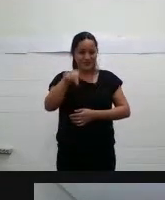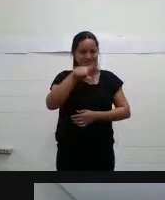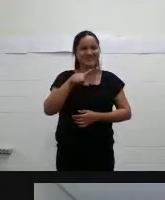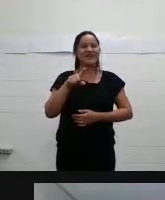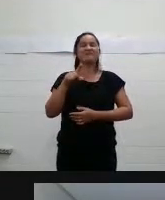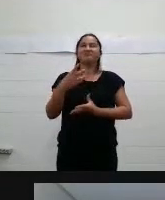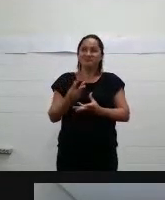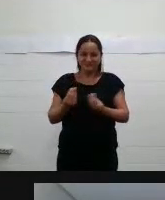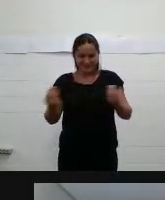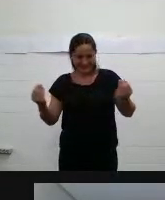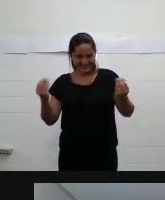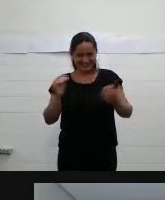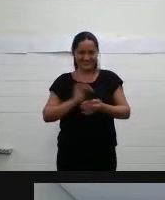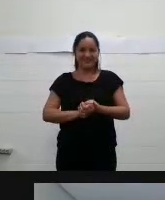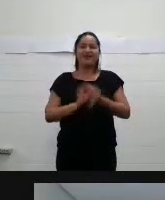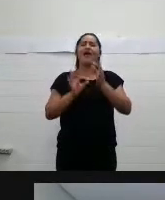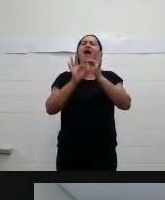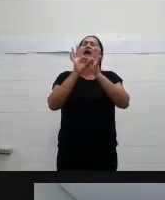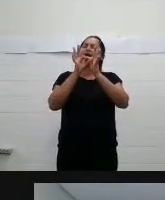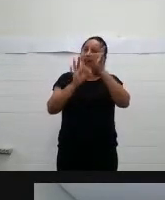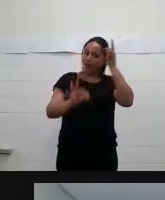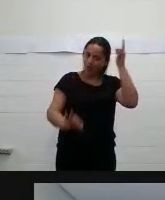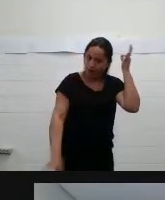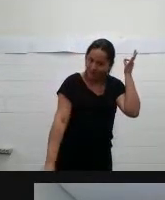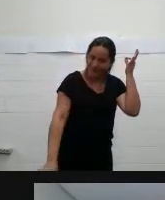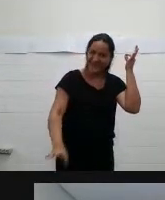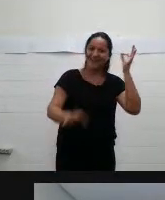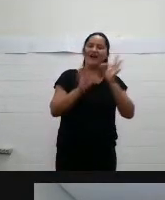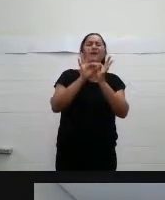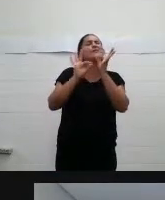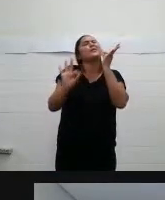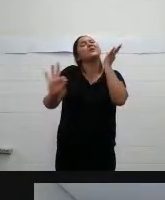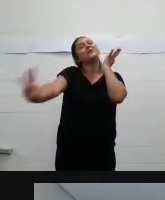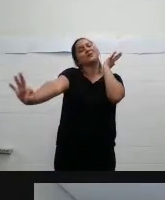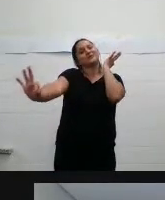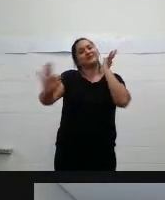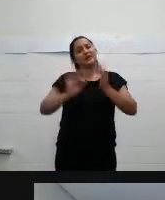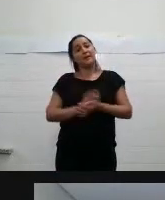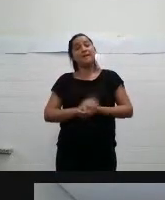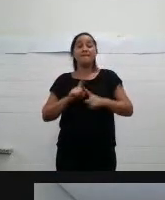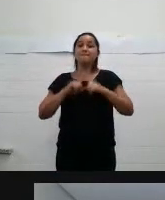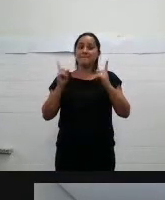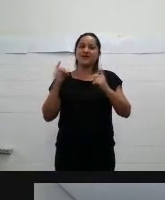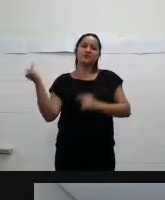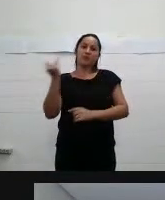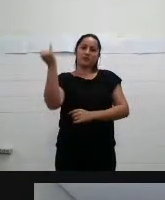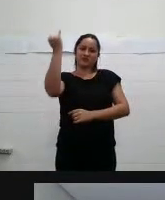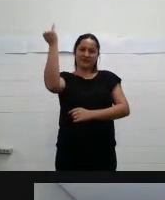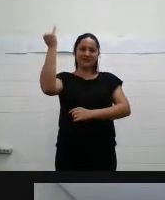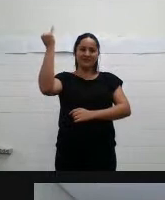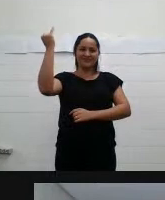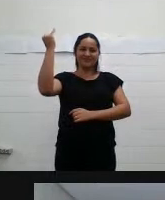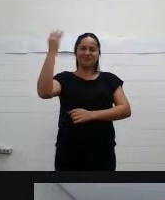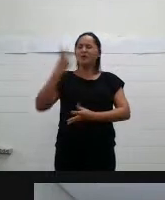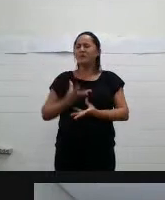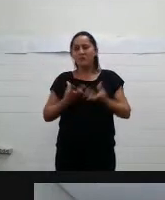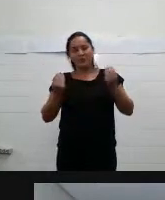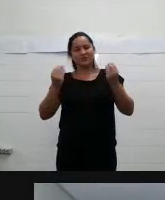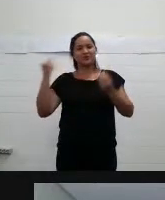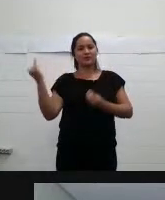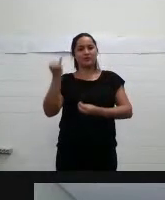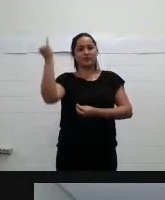jornada, que é longa, longa, muito longa, mas necessária, absolutamente necessária.